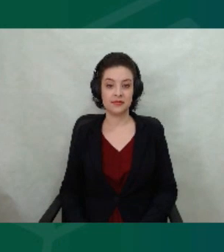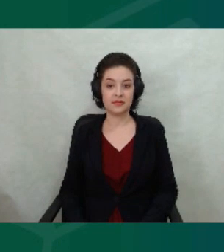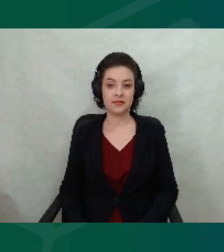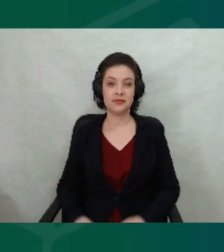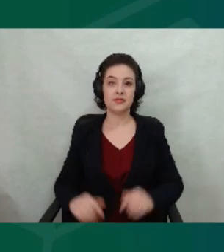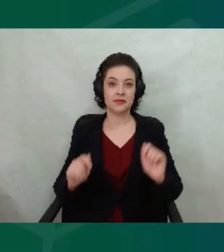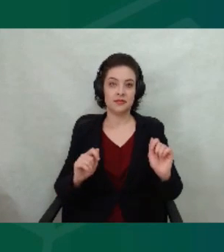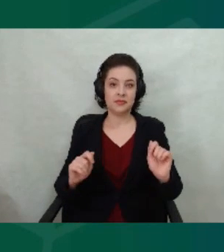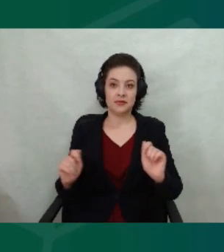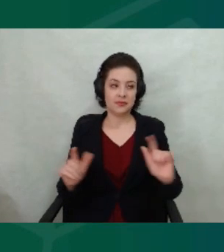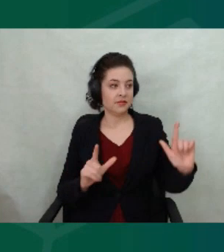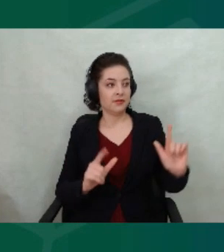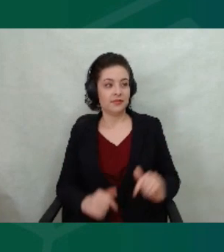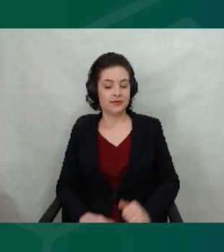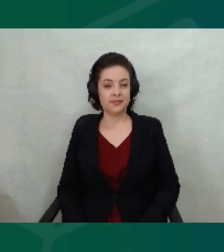favor.